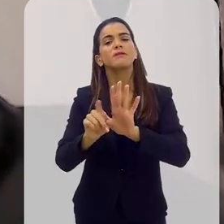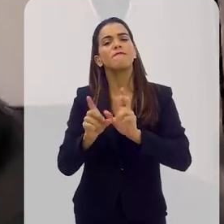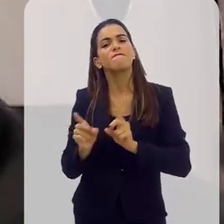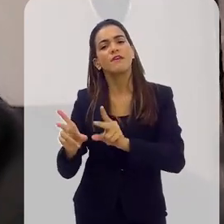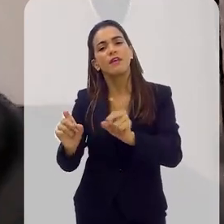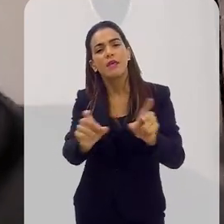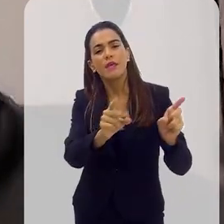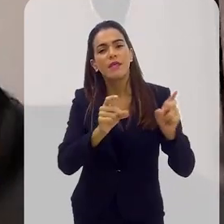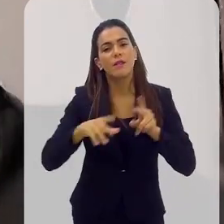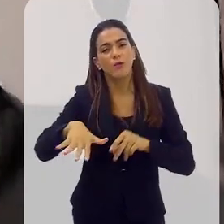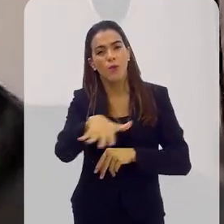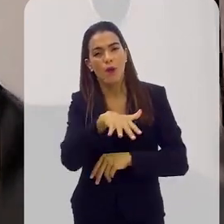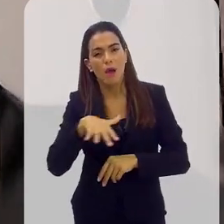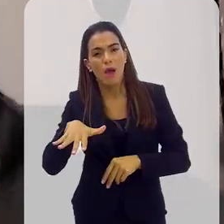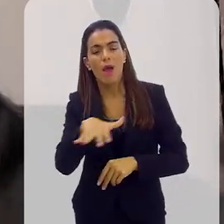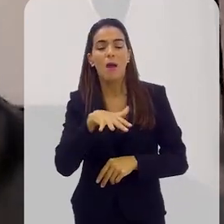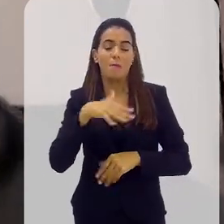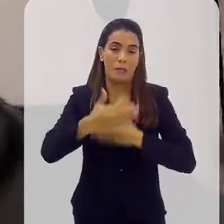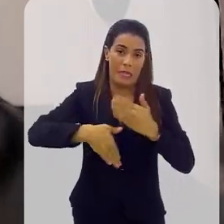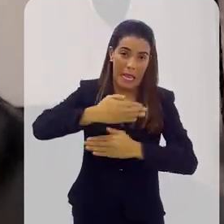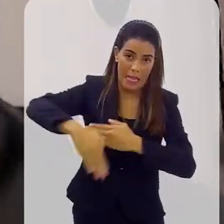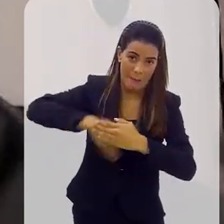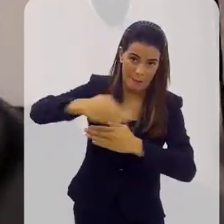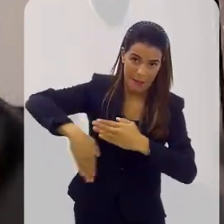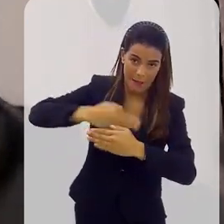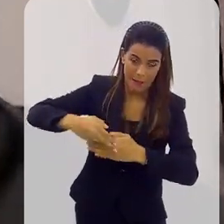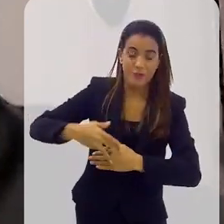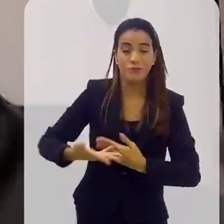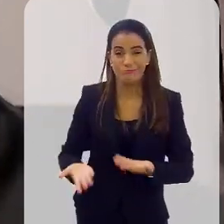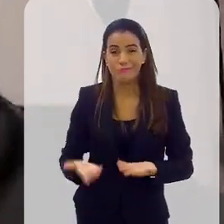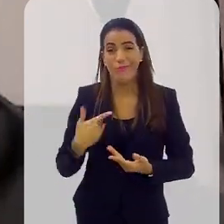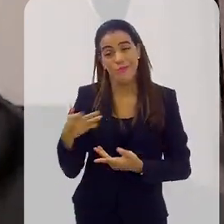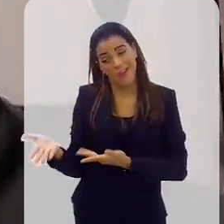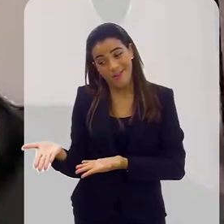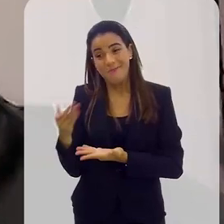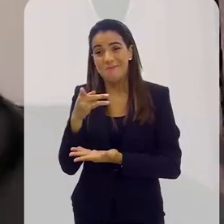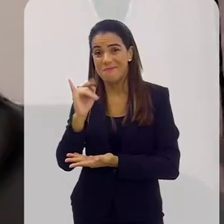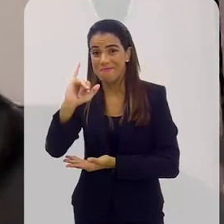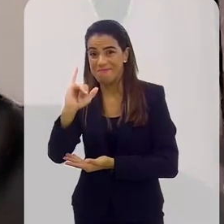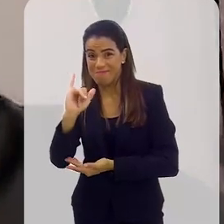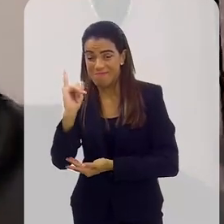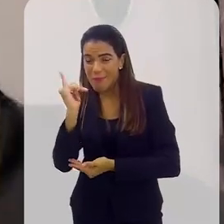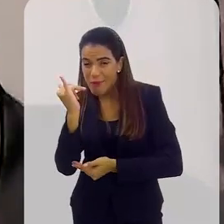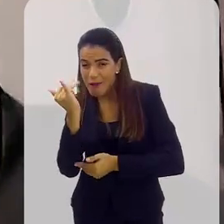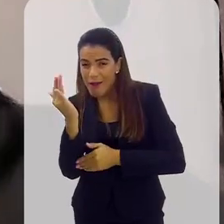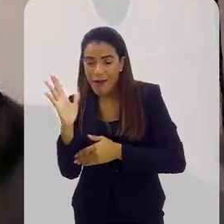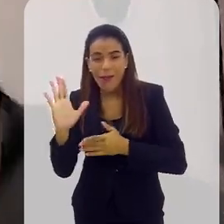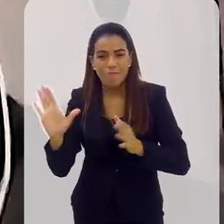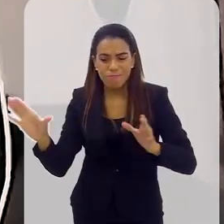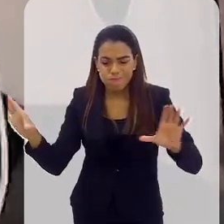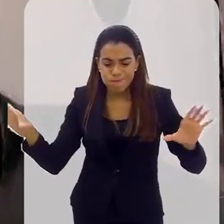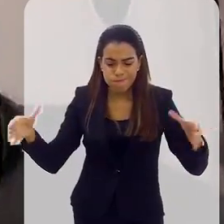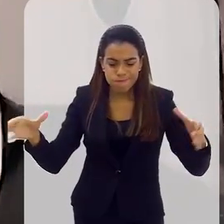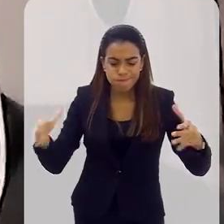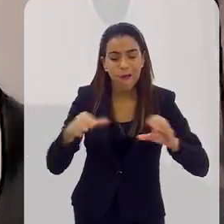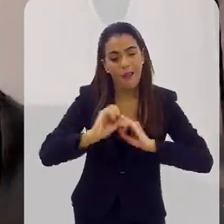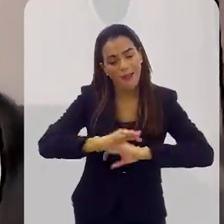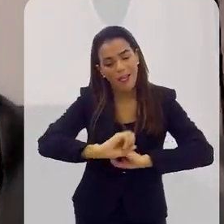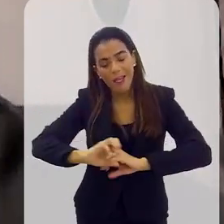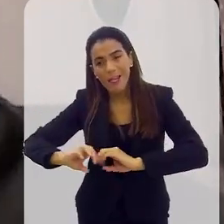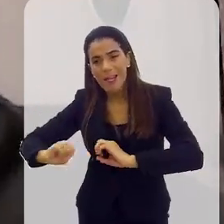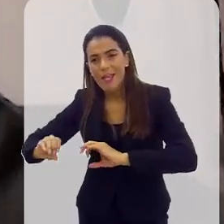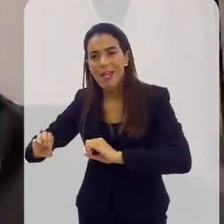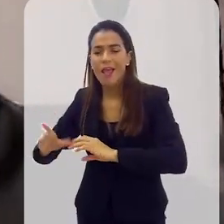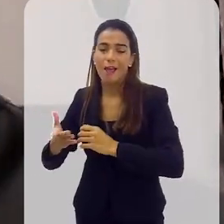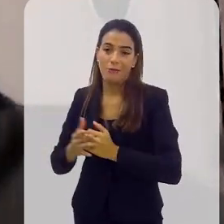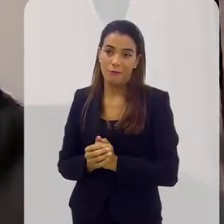de vendas no ramo das embalagens. Então, foi assim que meu pai foi criando a gente, nos dando tudo